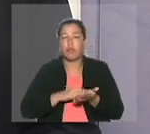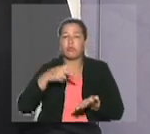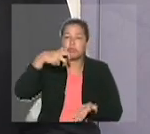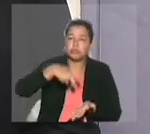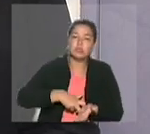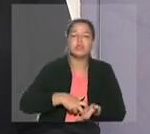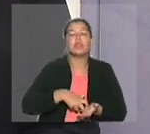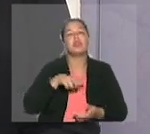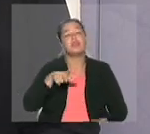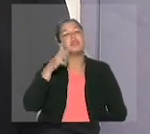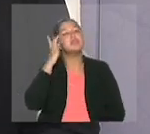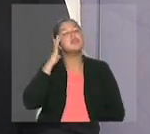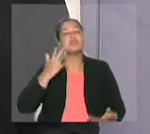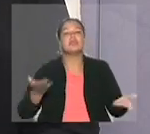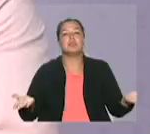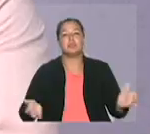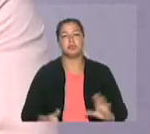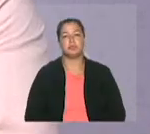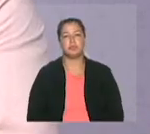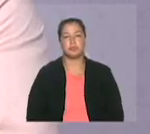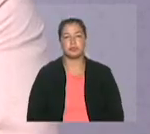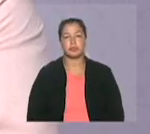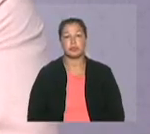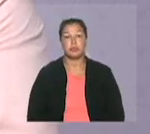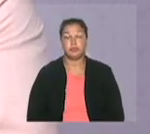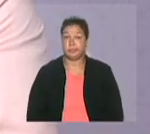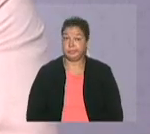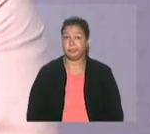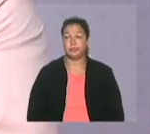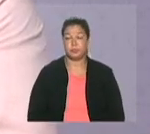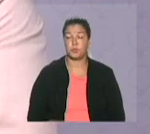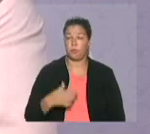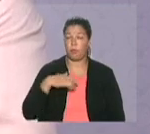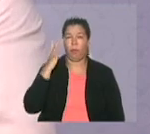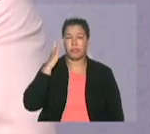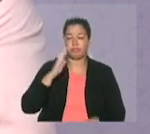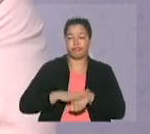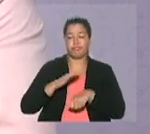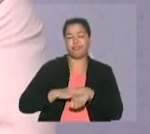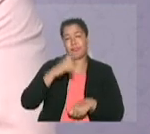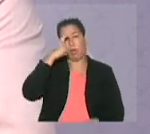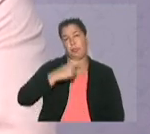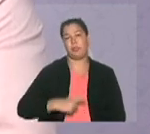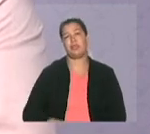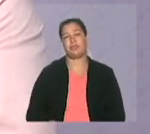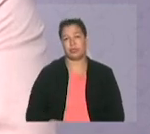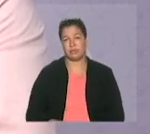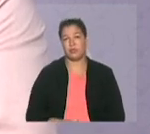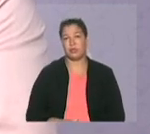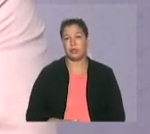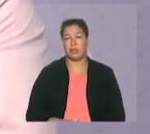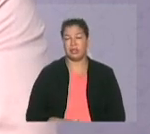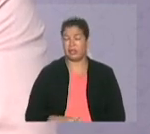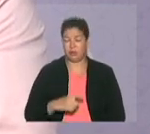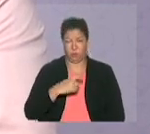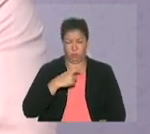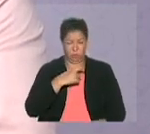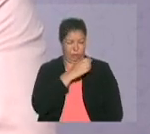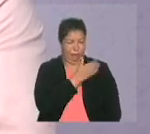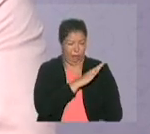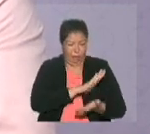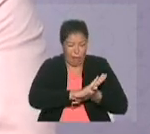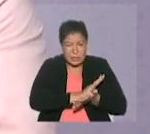que leva a esse quadro? Eu acho que o que ocorre é da própria pessoa, né?